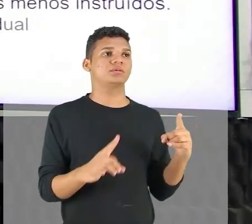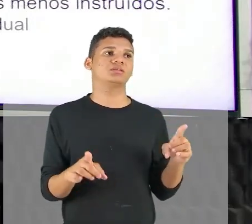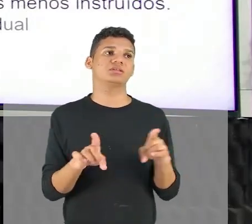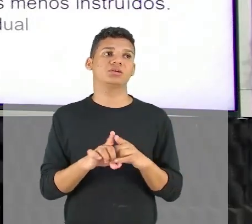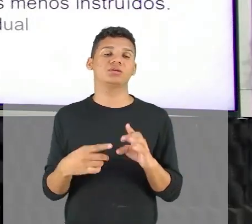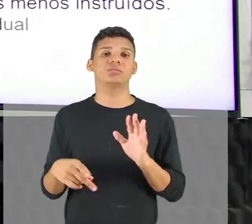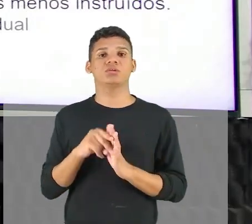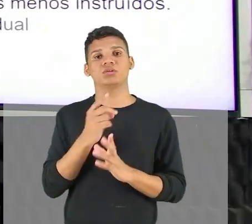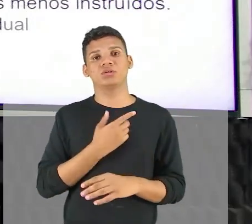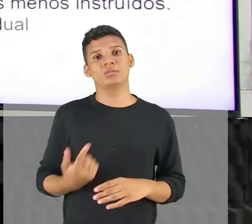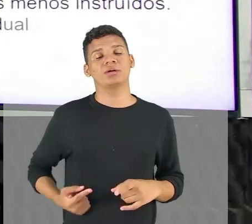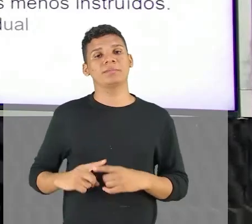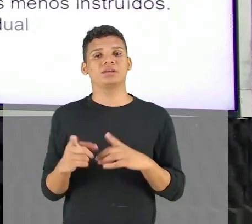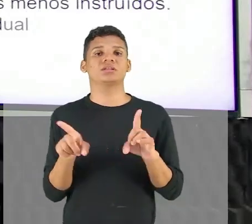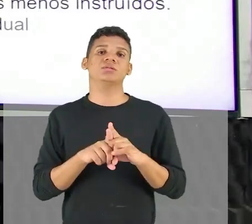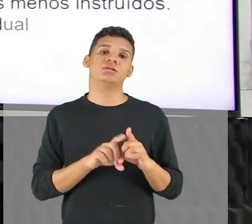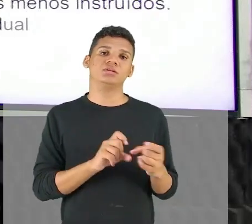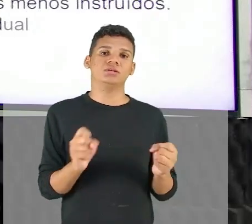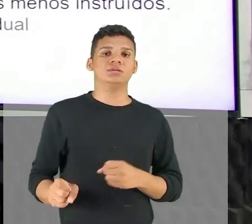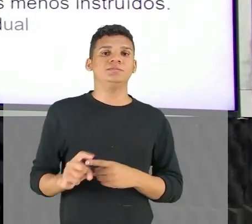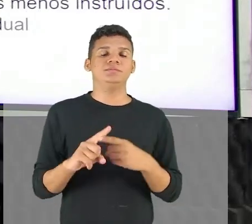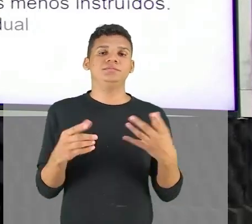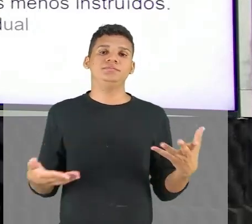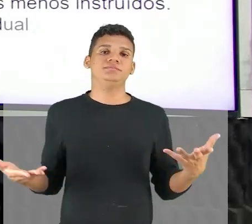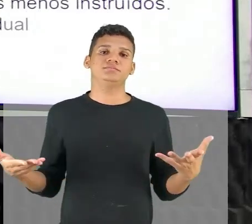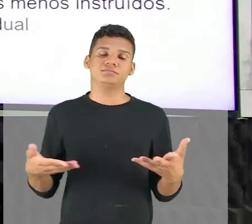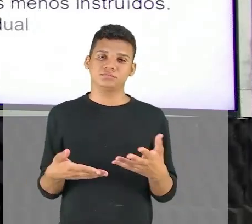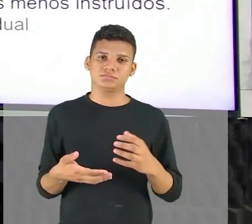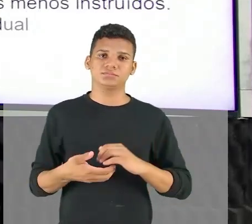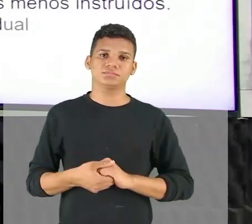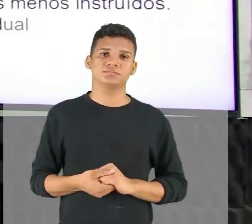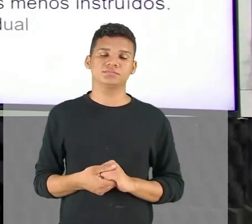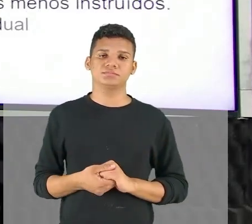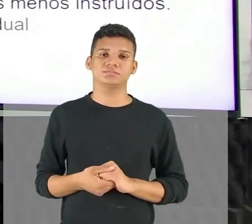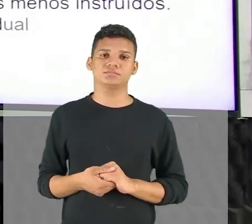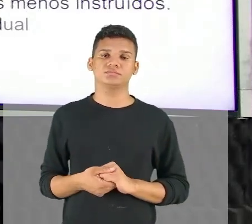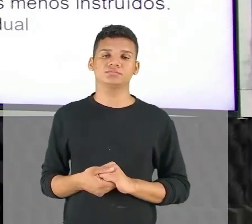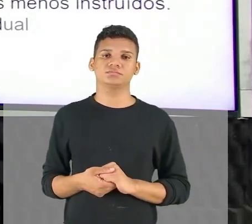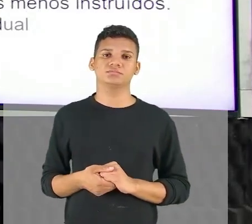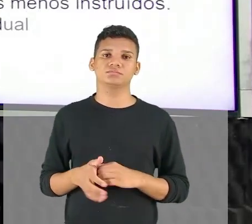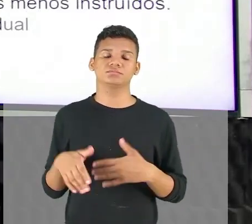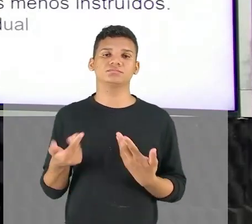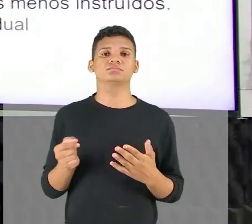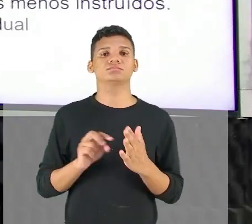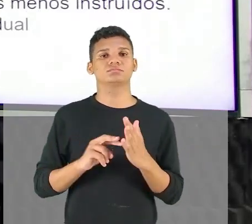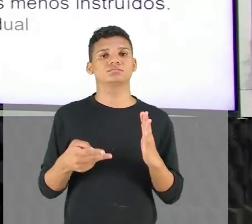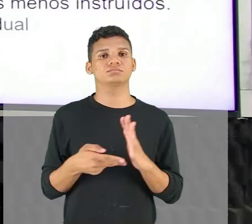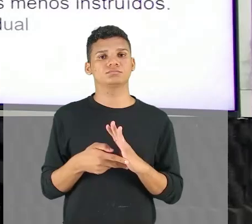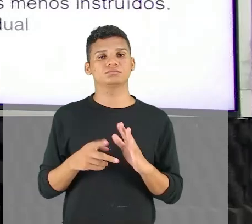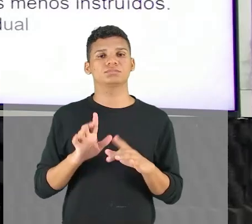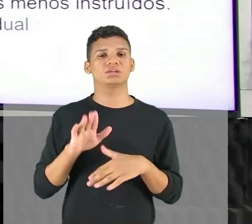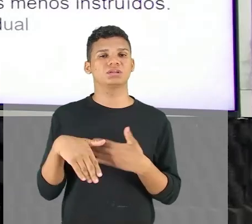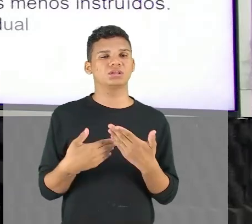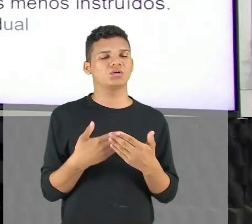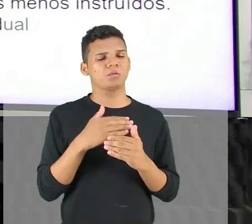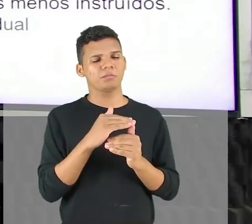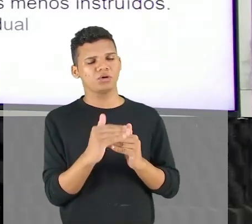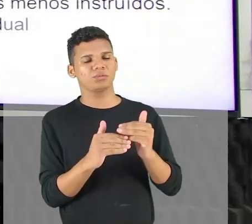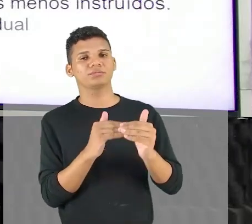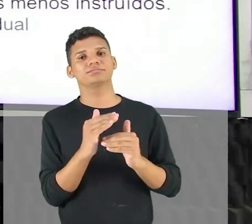xeque o governo, o poder. Então, houve uma fragmentação dessa punição. Isso vai